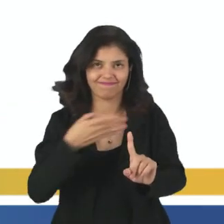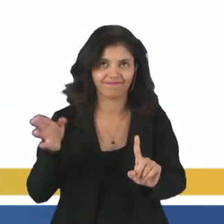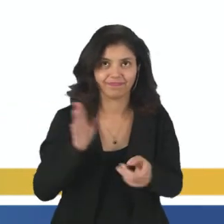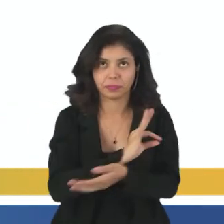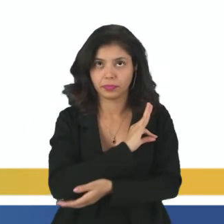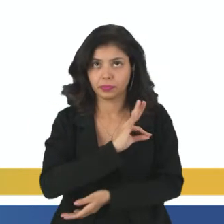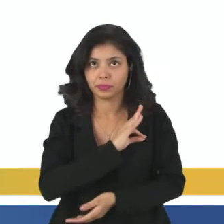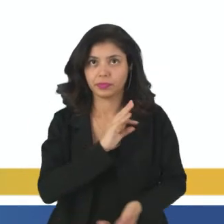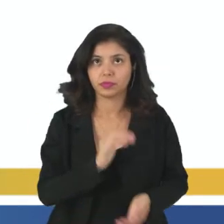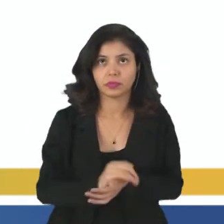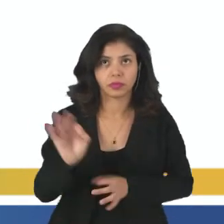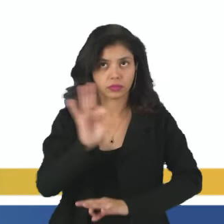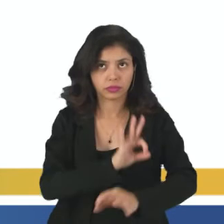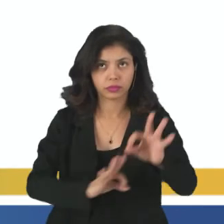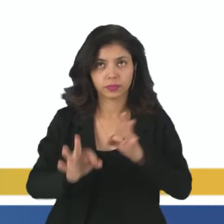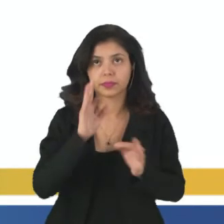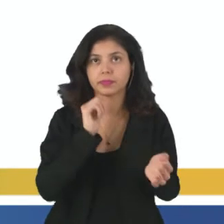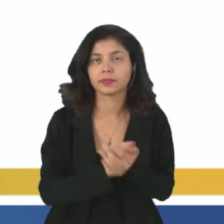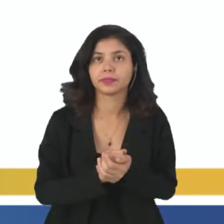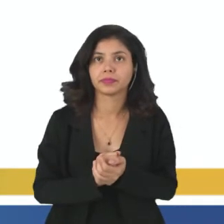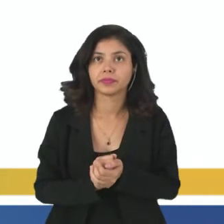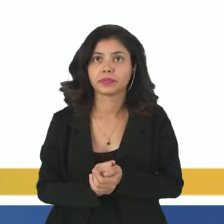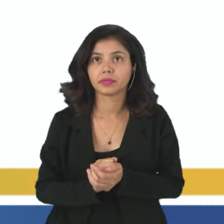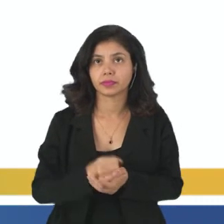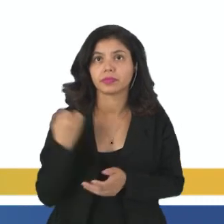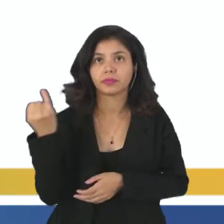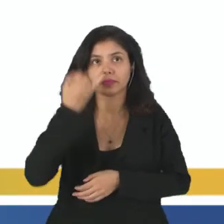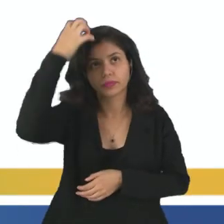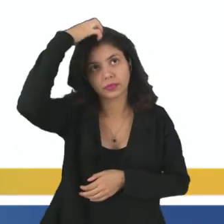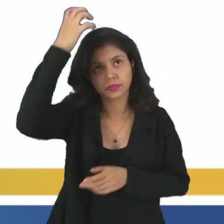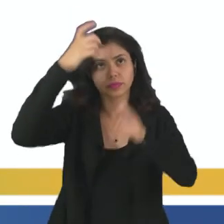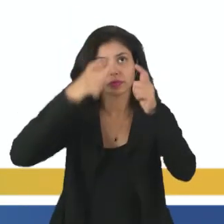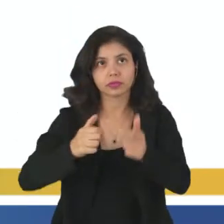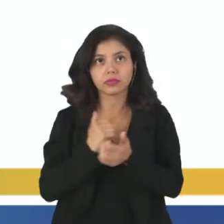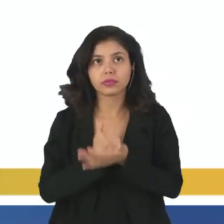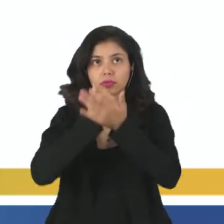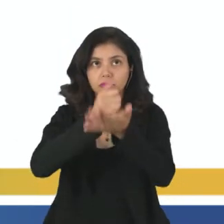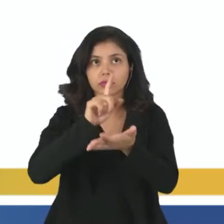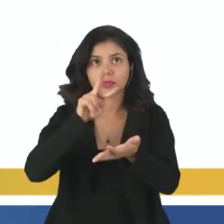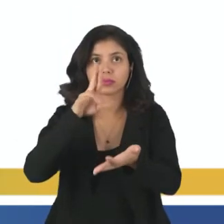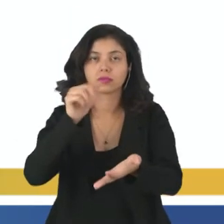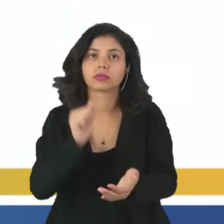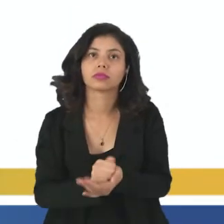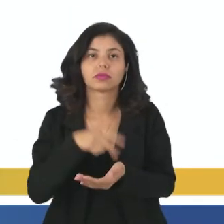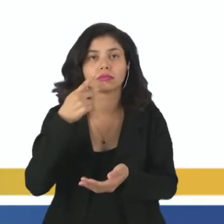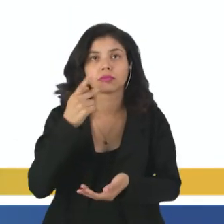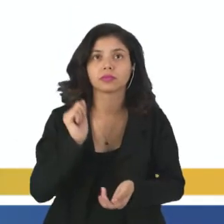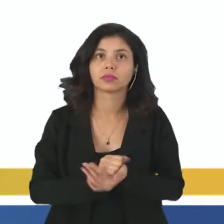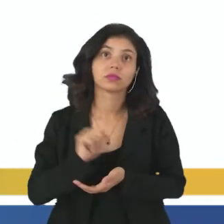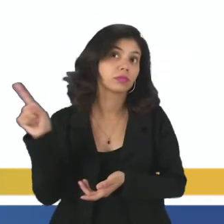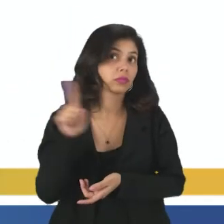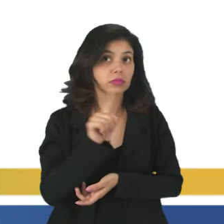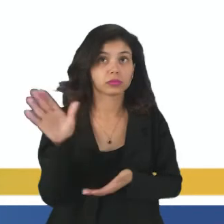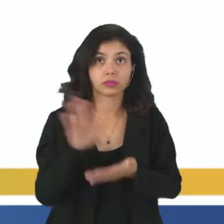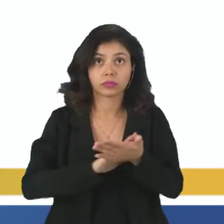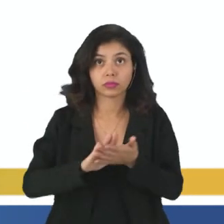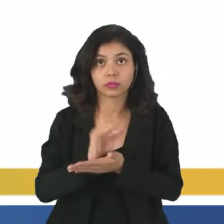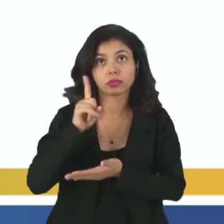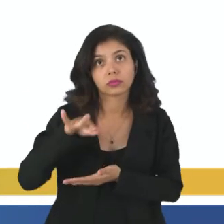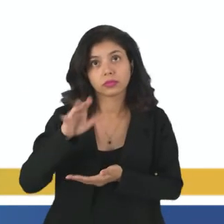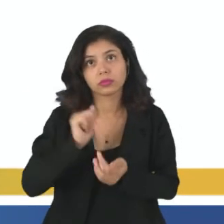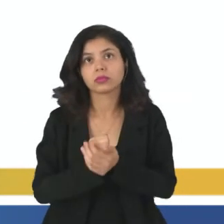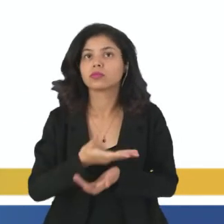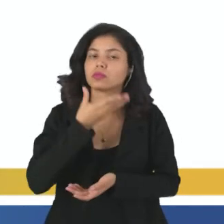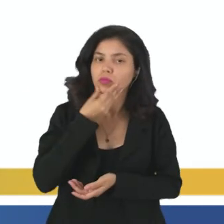pelos exércitos organizados pelos príncipes locais, apoiados por Lutero, que dizia: não há nada mais